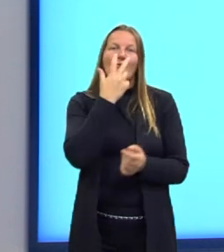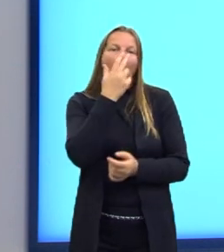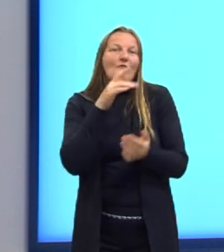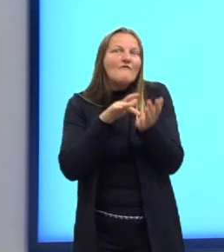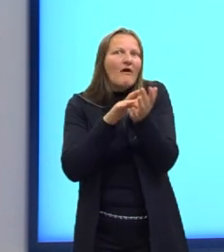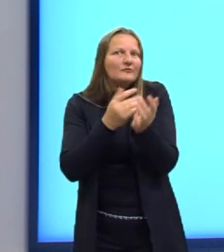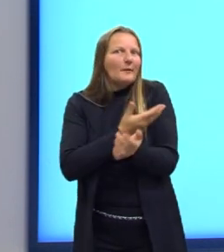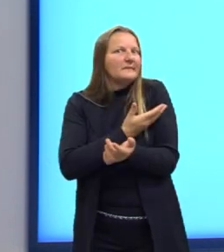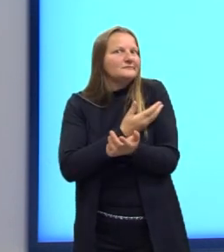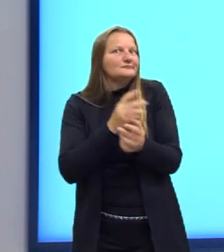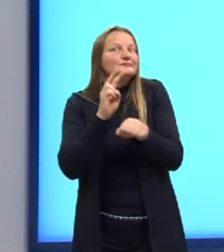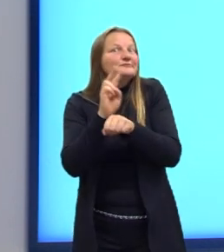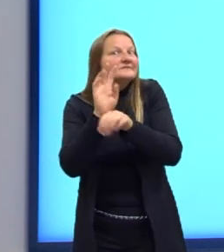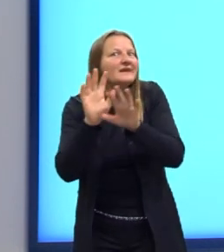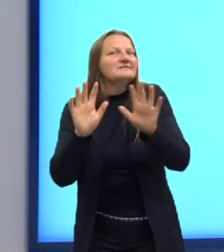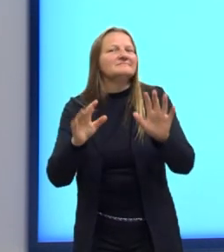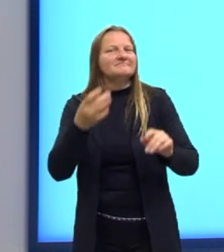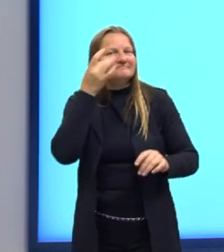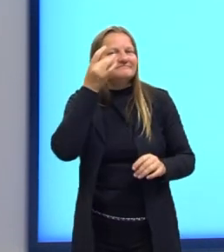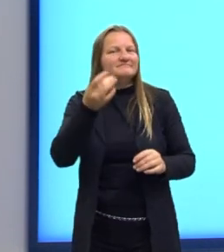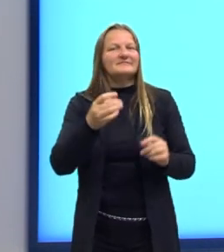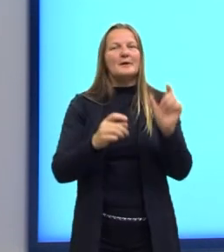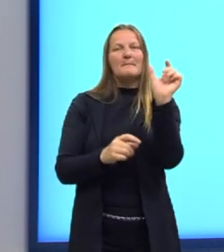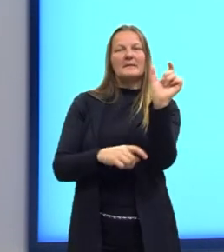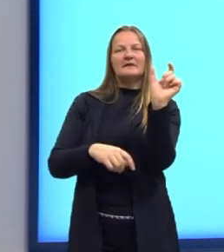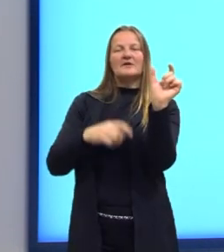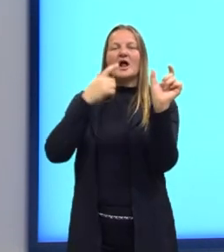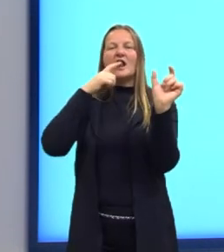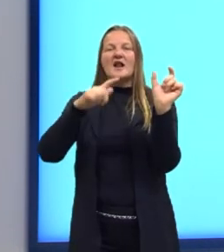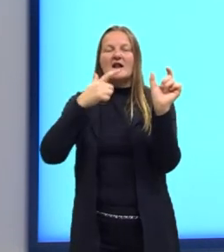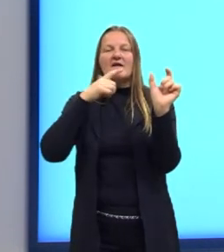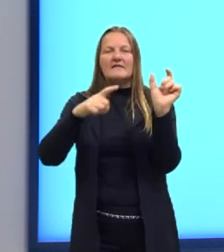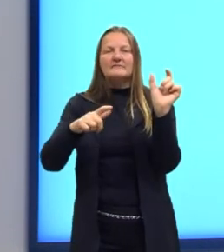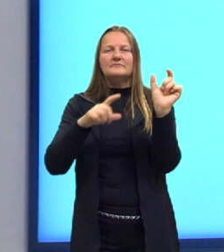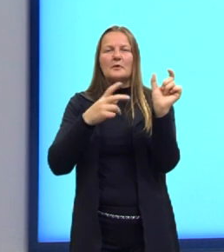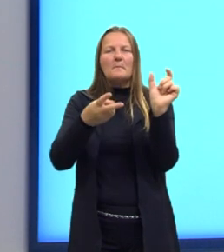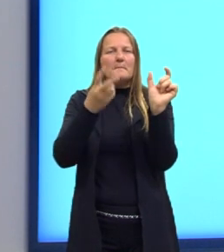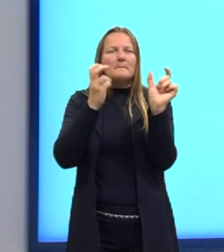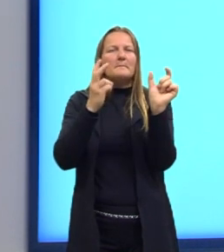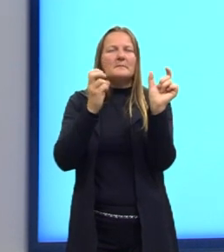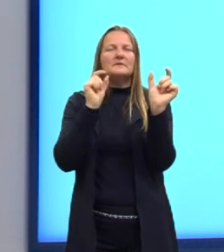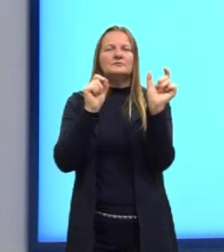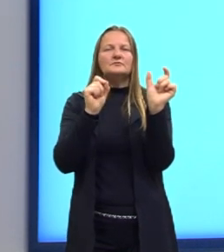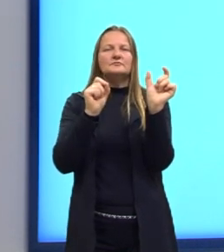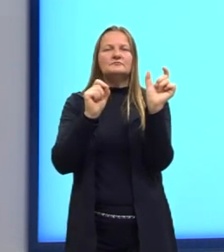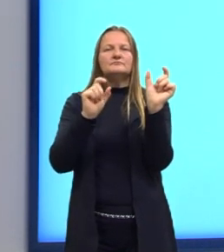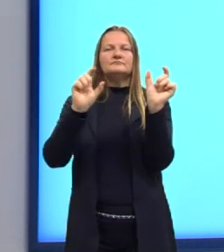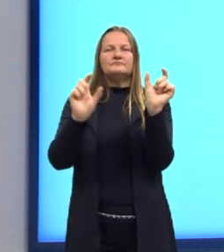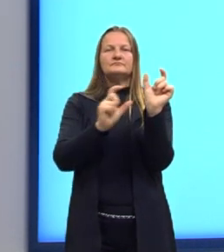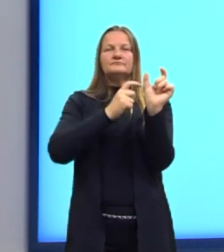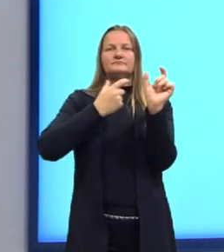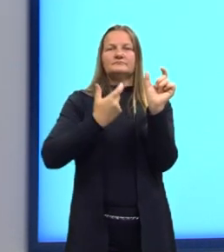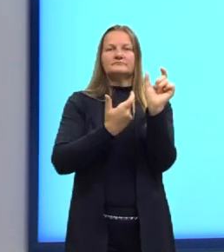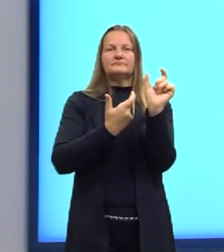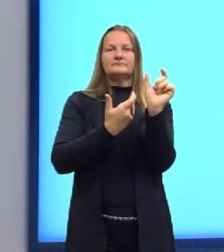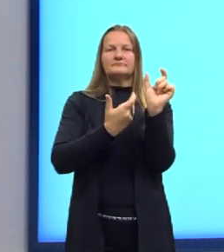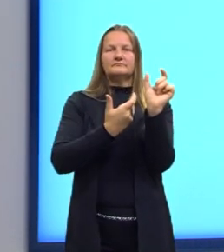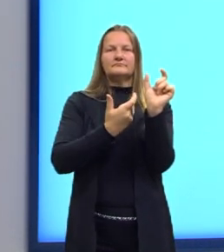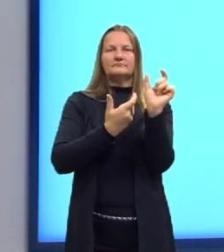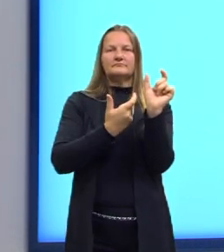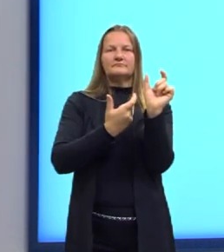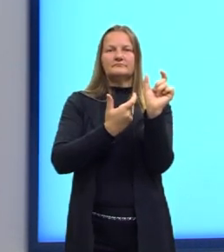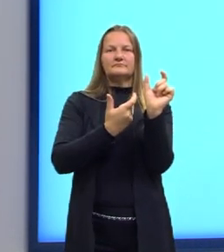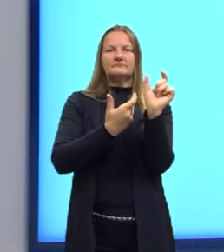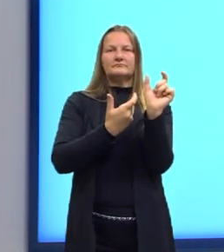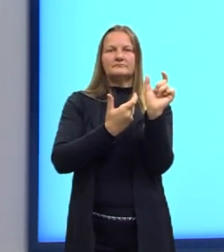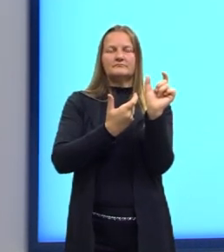são pares de palavras em 12 idiomas que se percebem como similares pelo que nem distintos